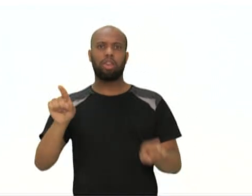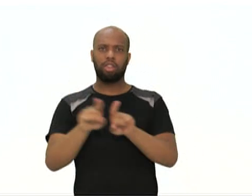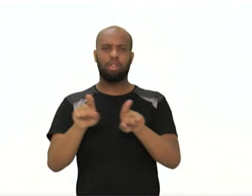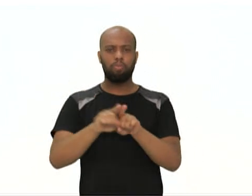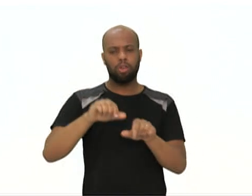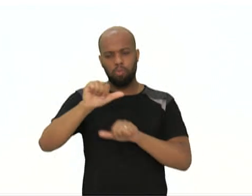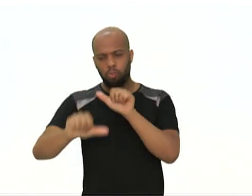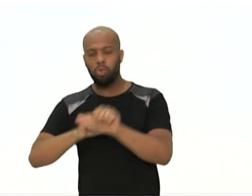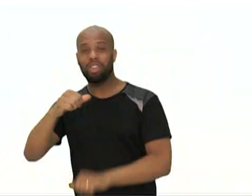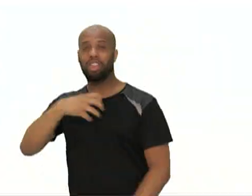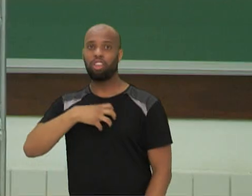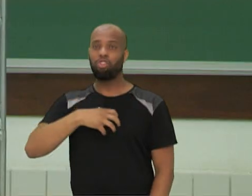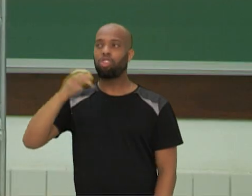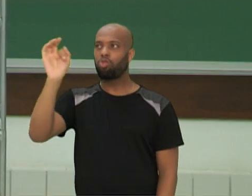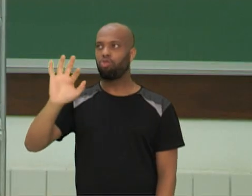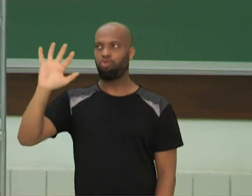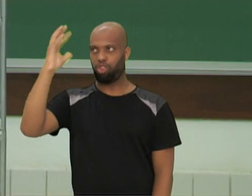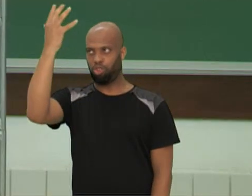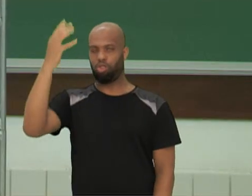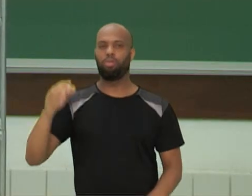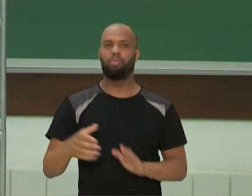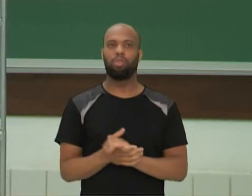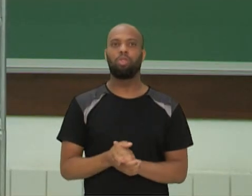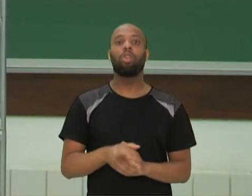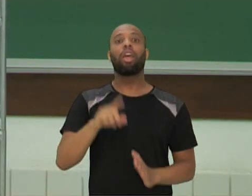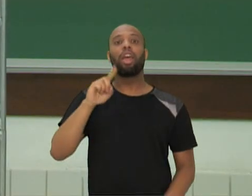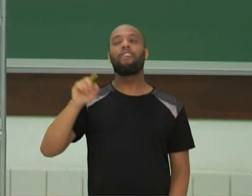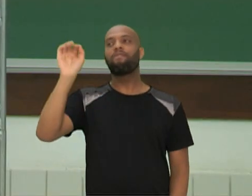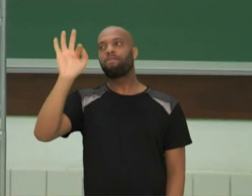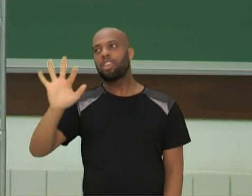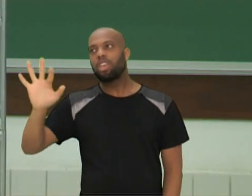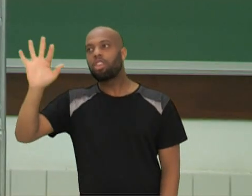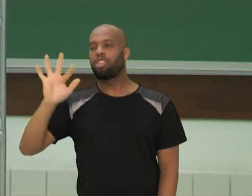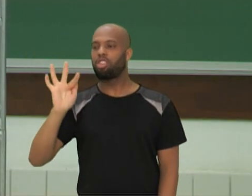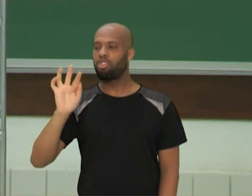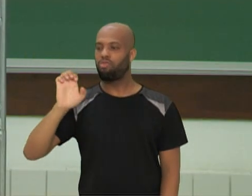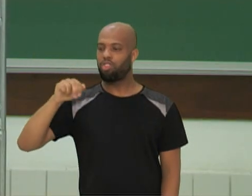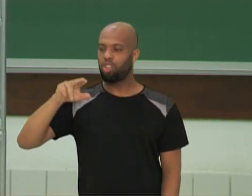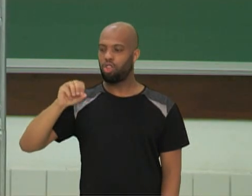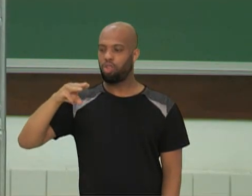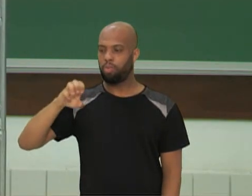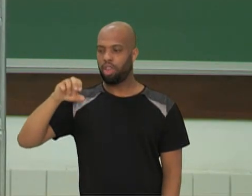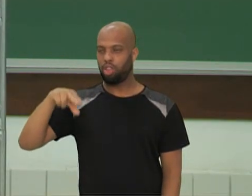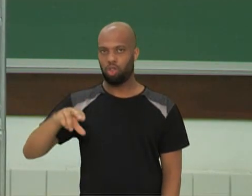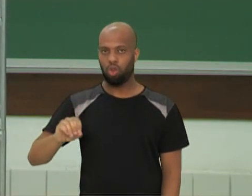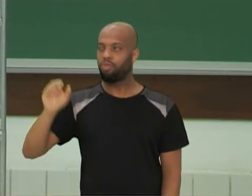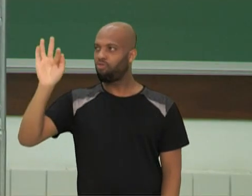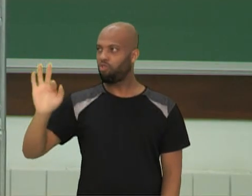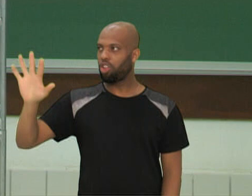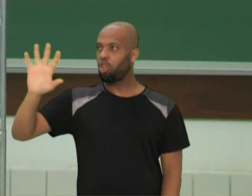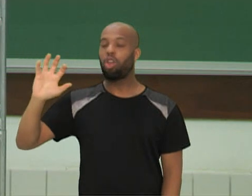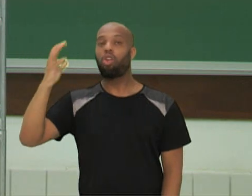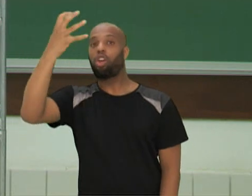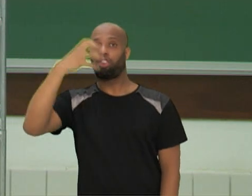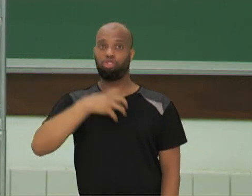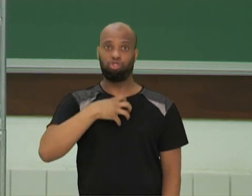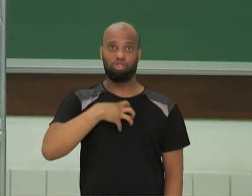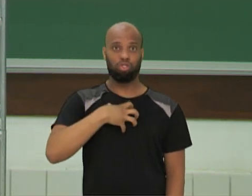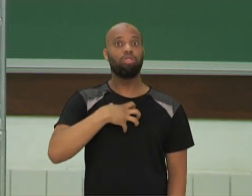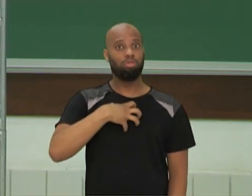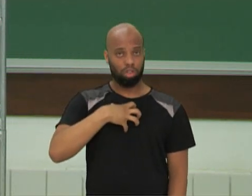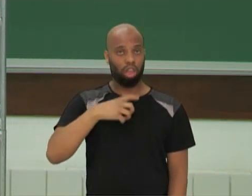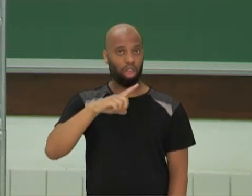dinâmica de tais fenômenos. Então nós estamos falando de fenômenos que ocorrem de forma natural, que estão ocorrendo